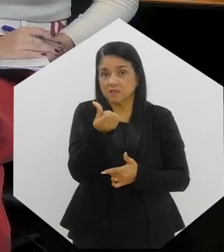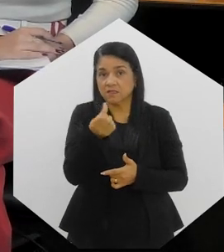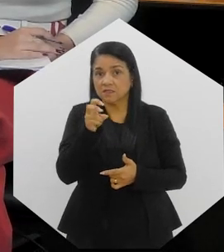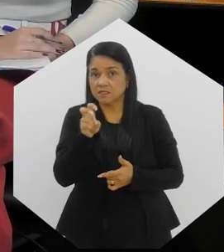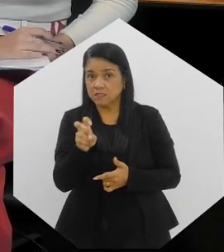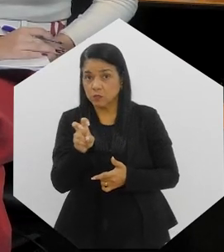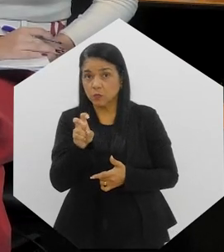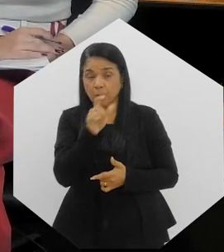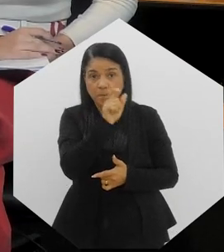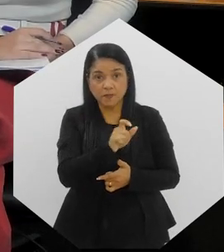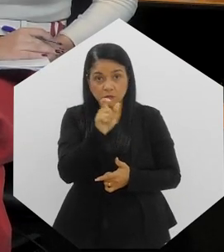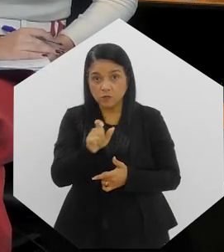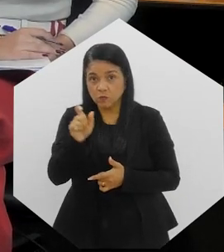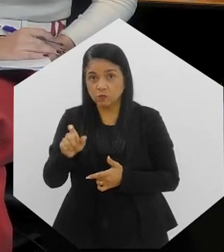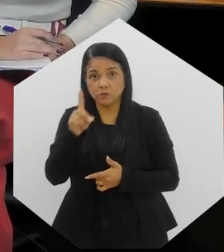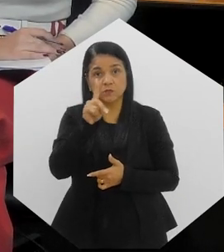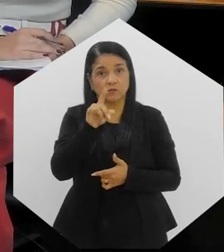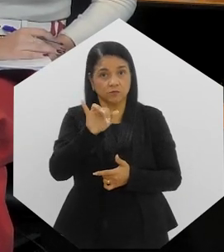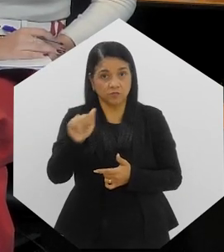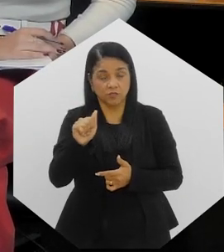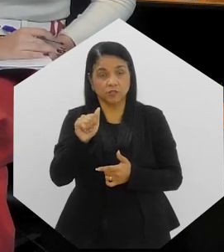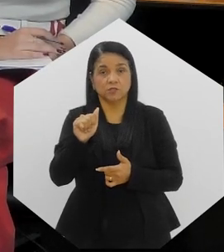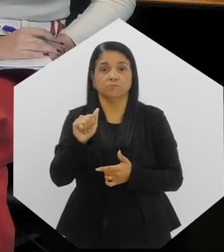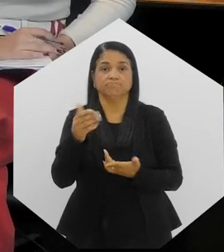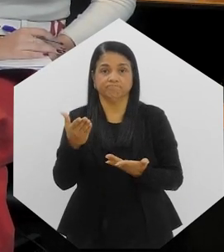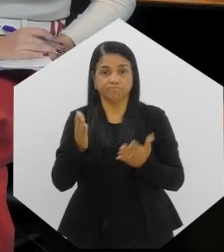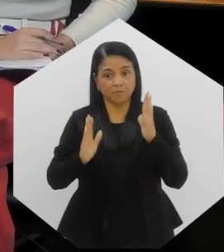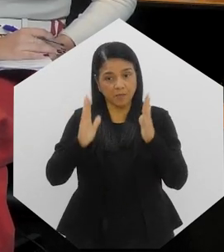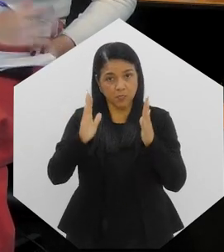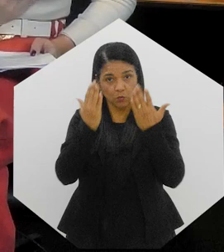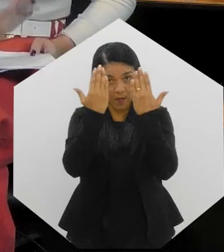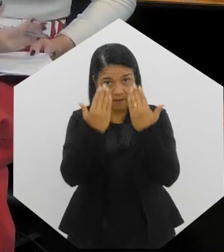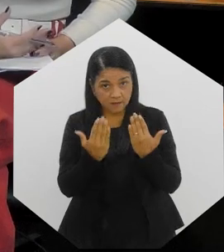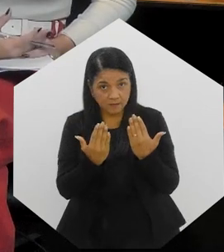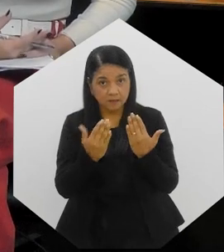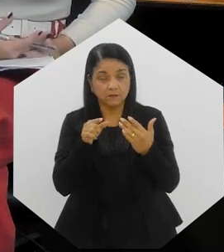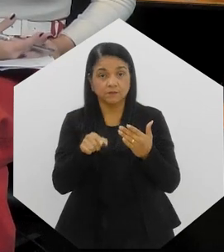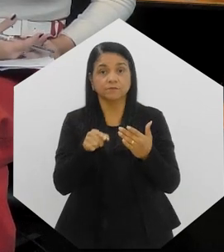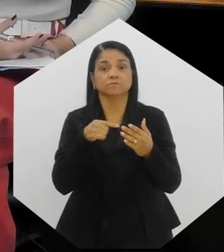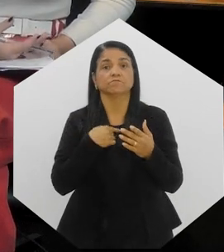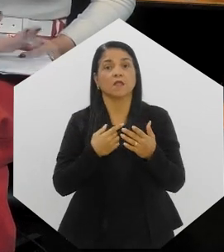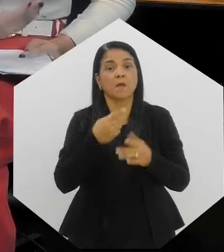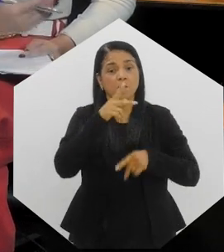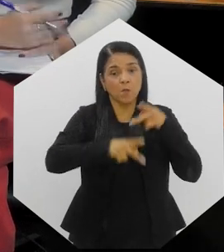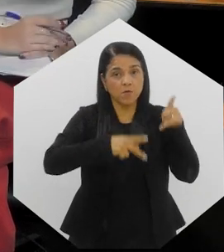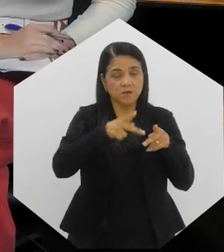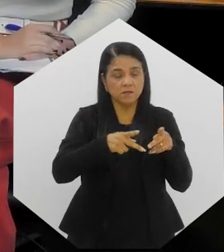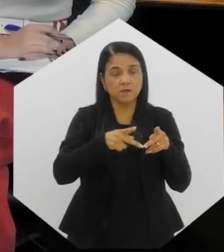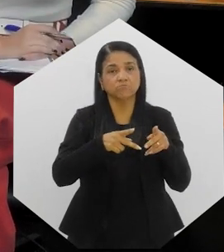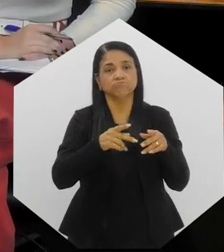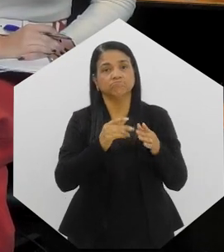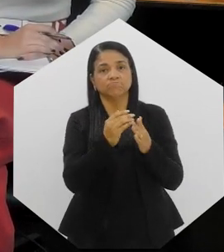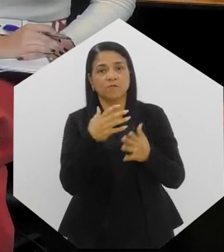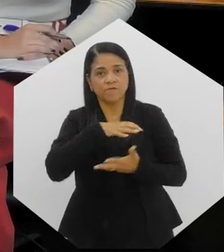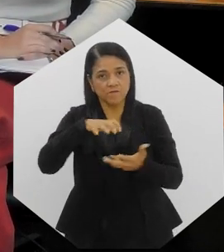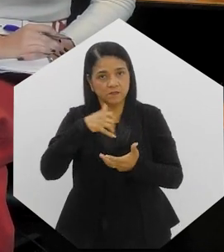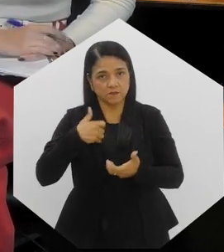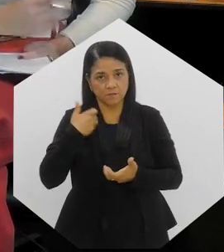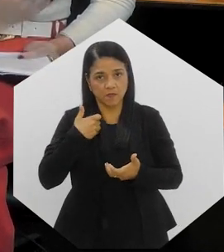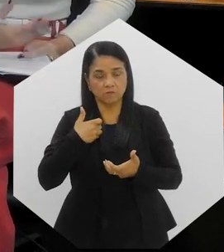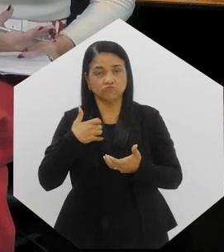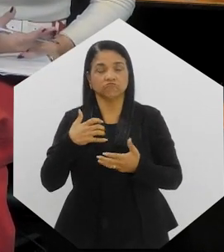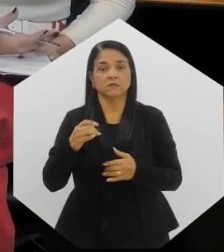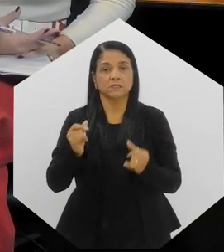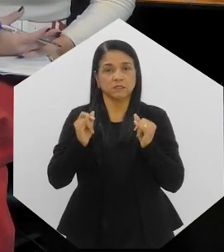165 pacientes por dia, um recorde para o período analisado. O envelhecimento da população, sedentarismo, uso de hormônios e